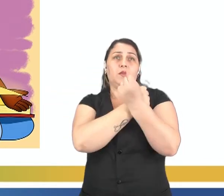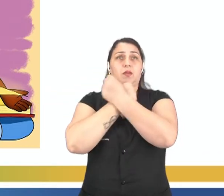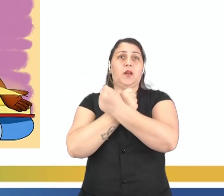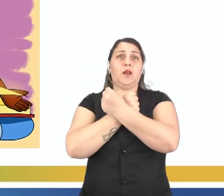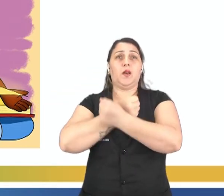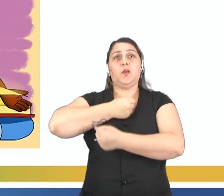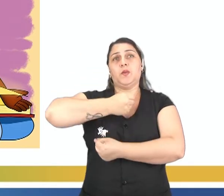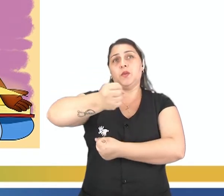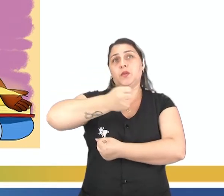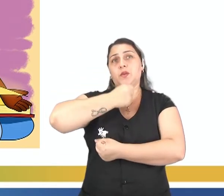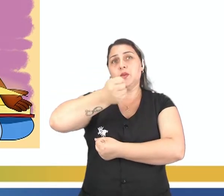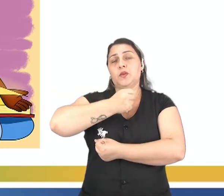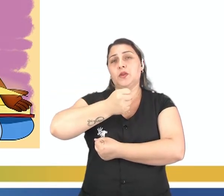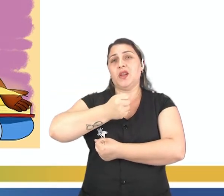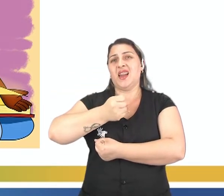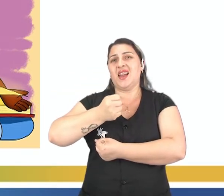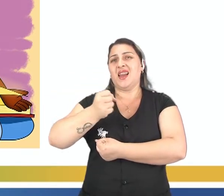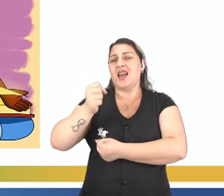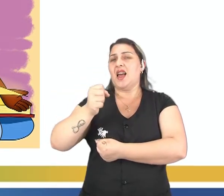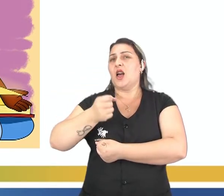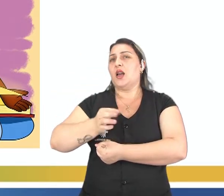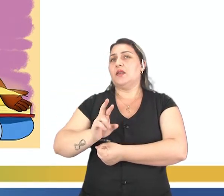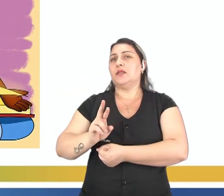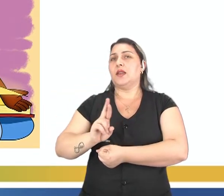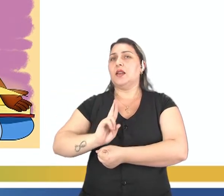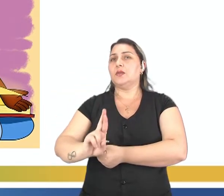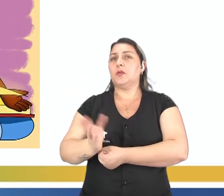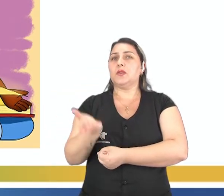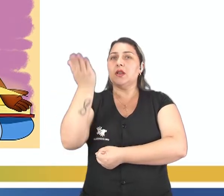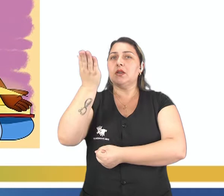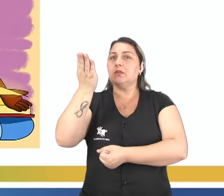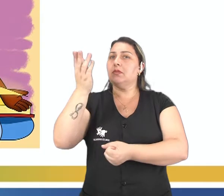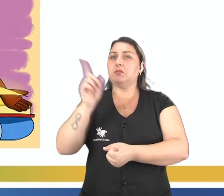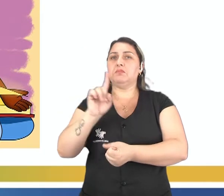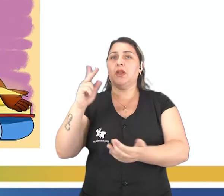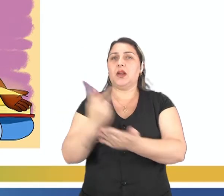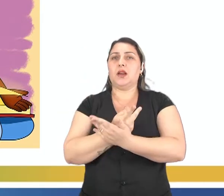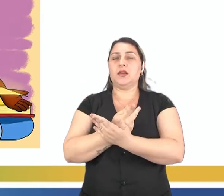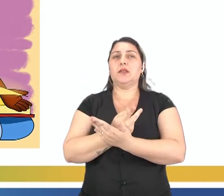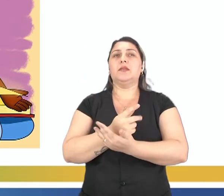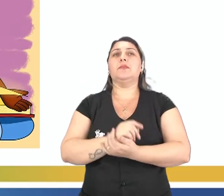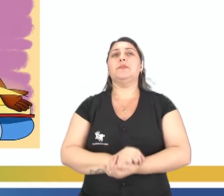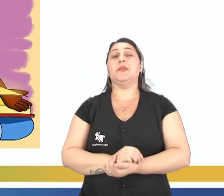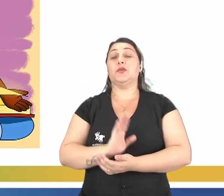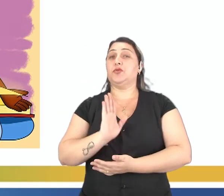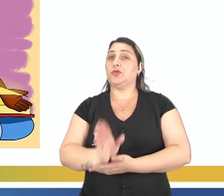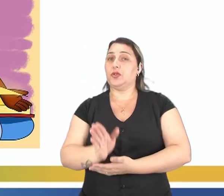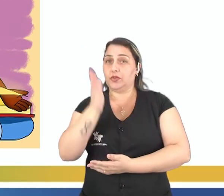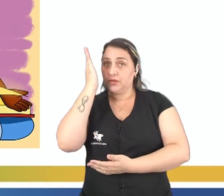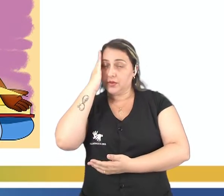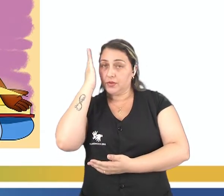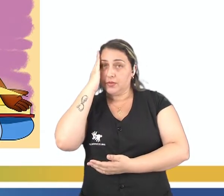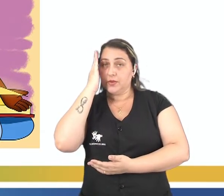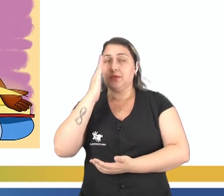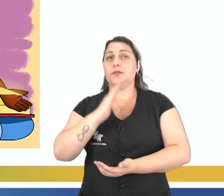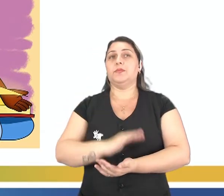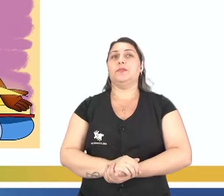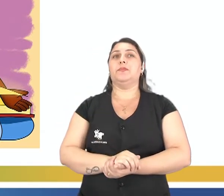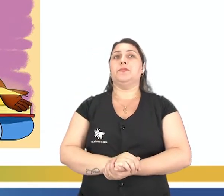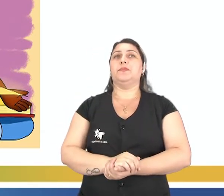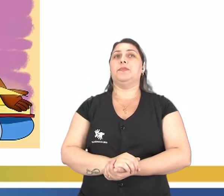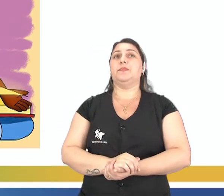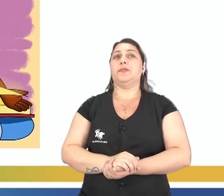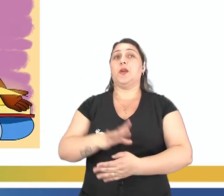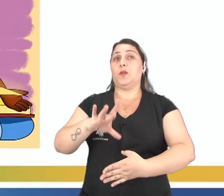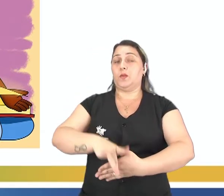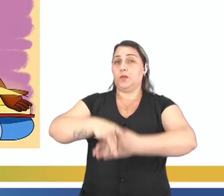jornalista? Ou será que nenhuma dessas respostas anteriores está correta? Vocês já descobriram? Acertou